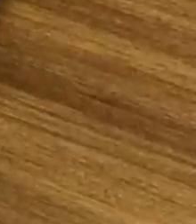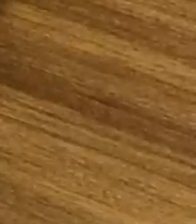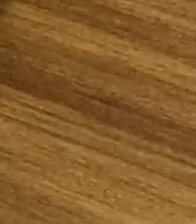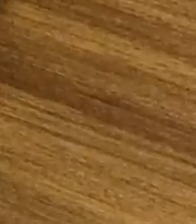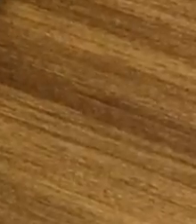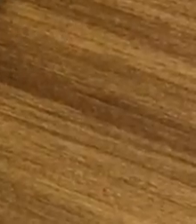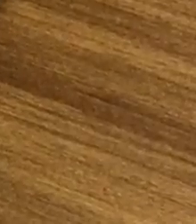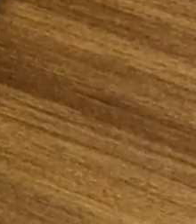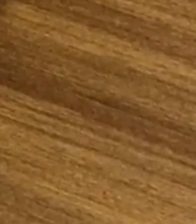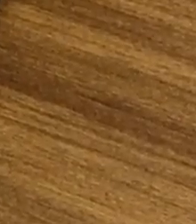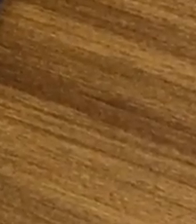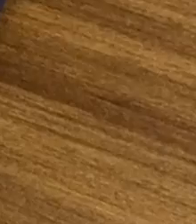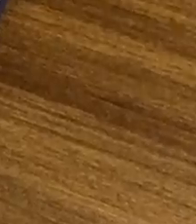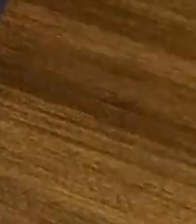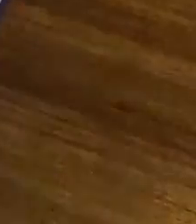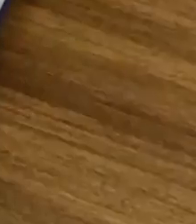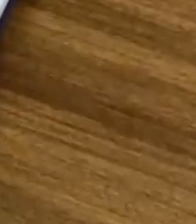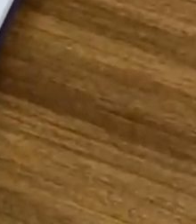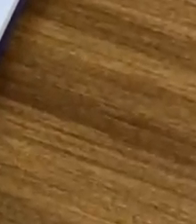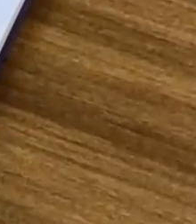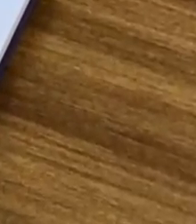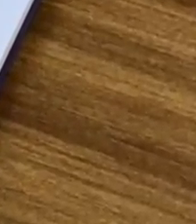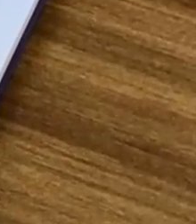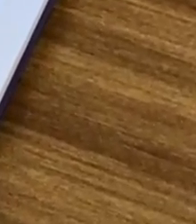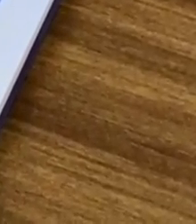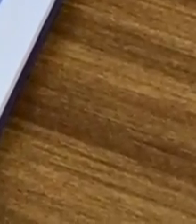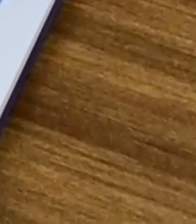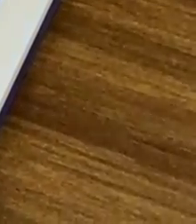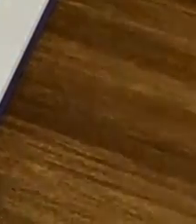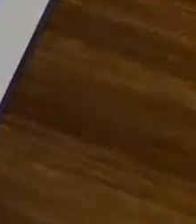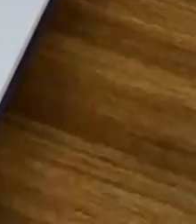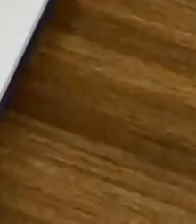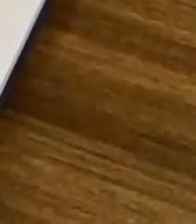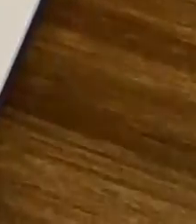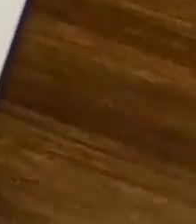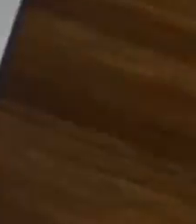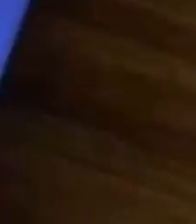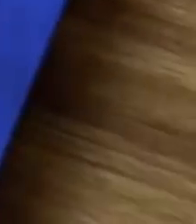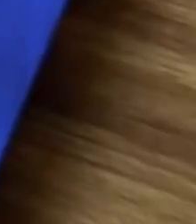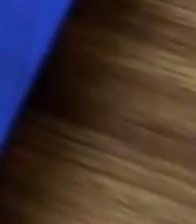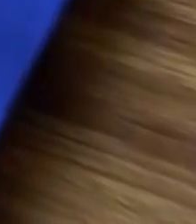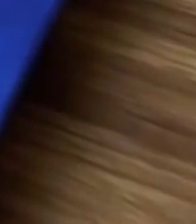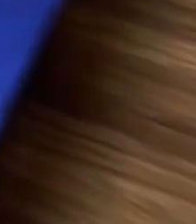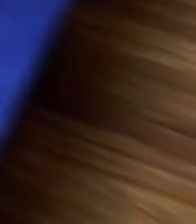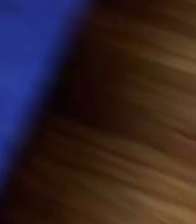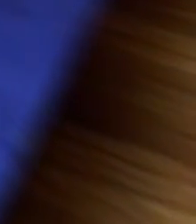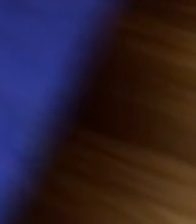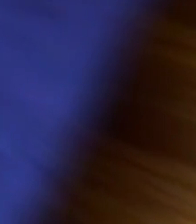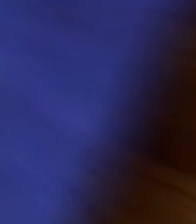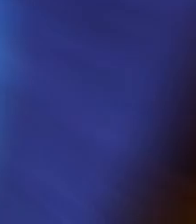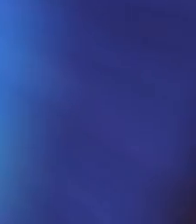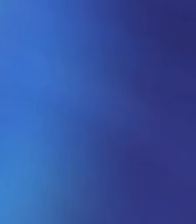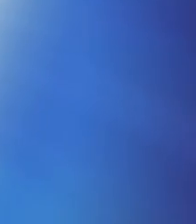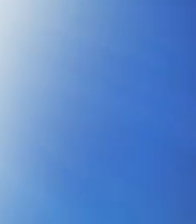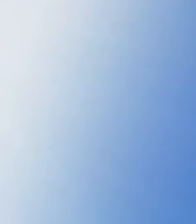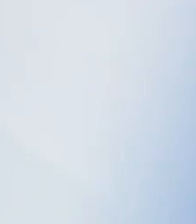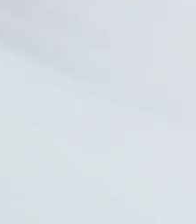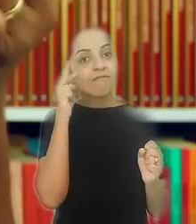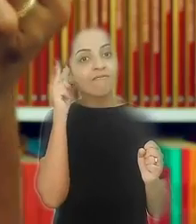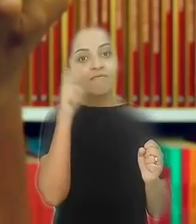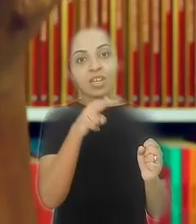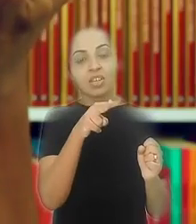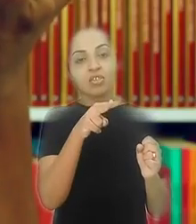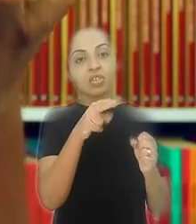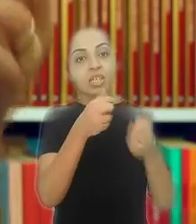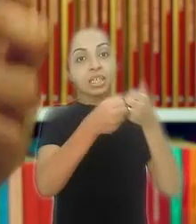da natureza da própria cultura da ideia de cultura dos livros é uma HQ muito simples do ponto de